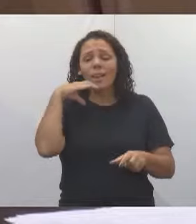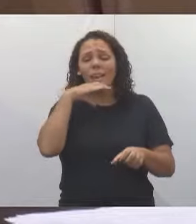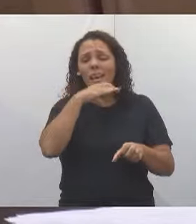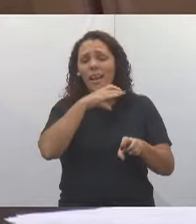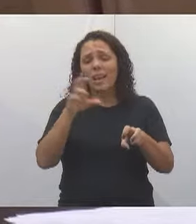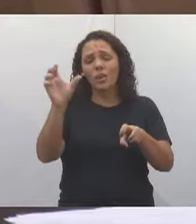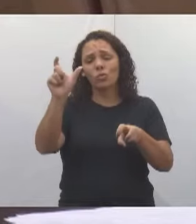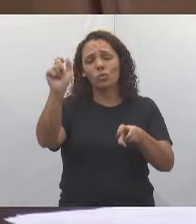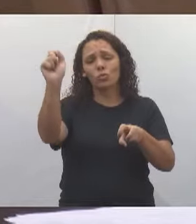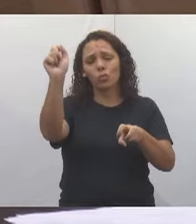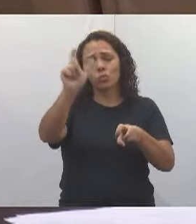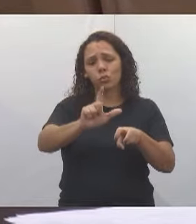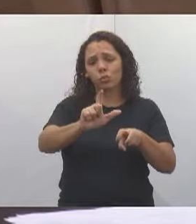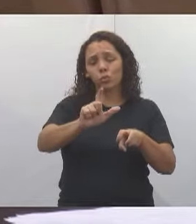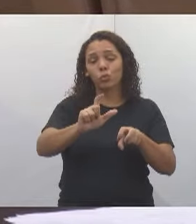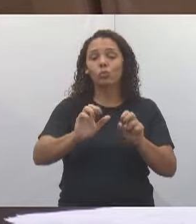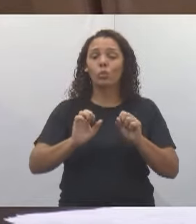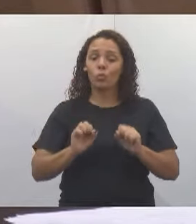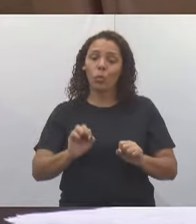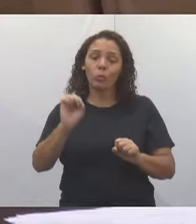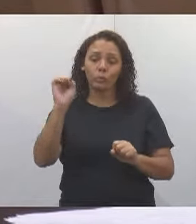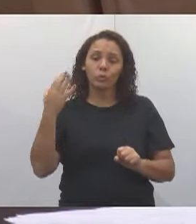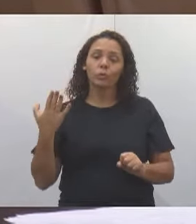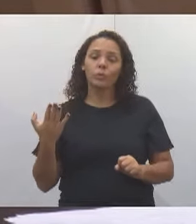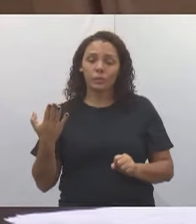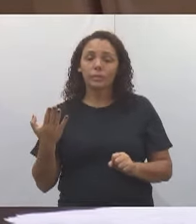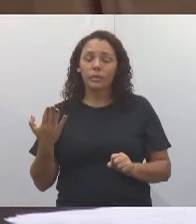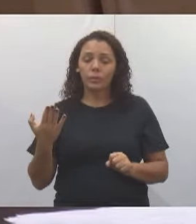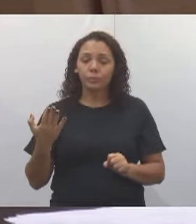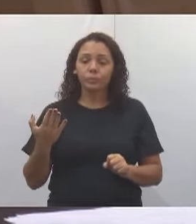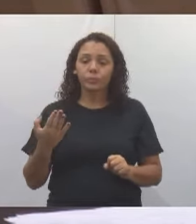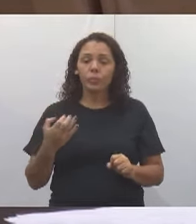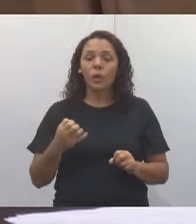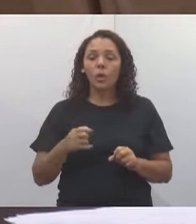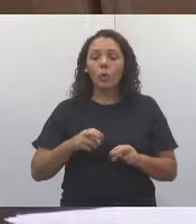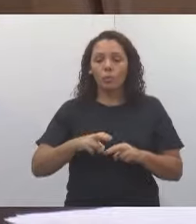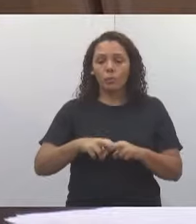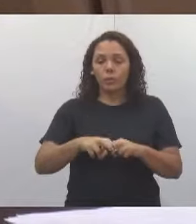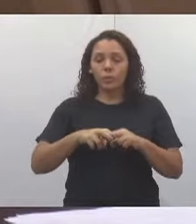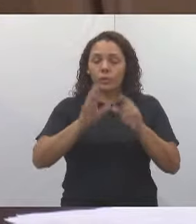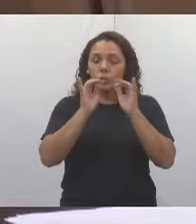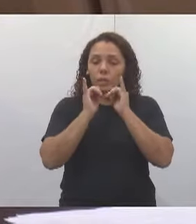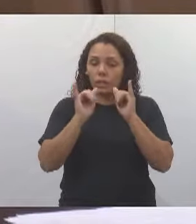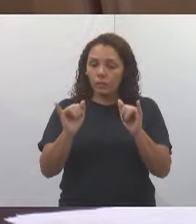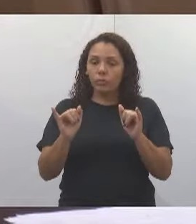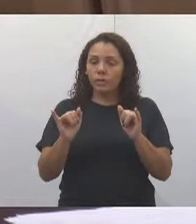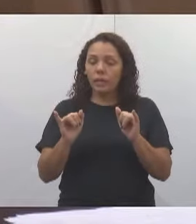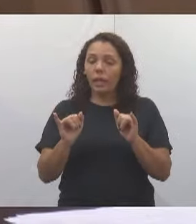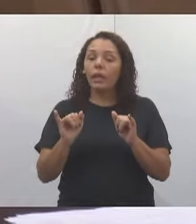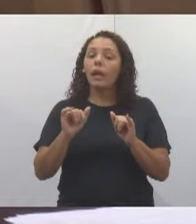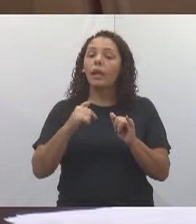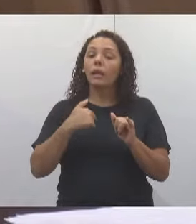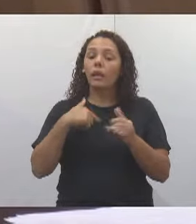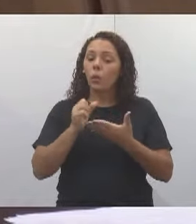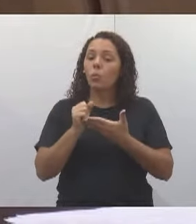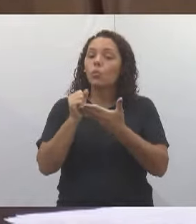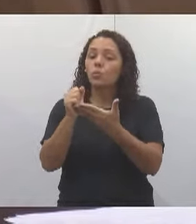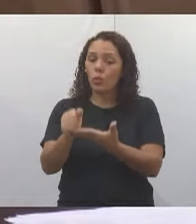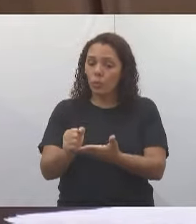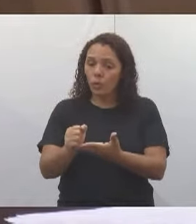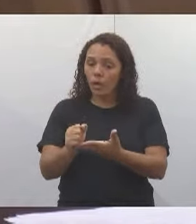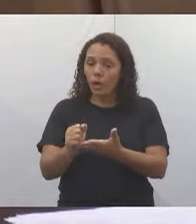eu gostaria de deixar registrado aqui, a gente vai estar mandando um documento para vocês e ser parceiro de vocês nessa parte de um projeto,